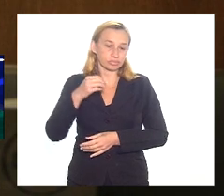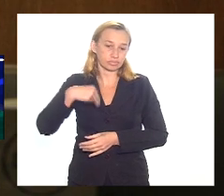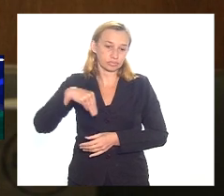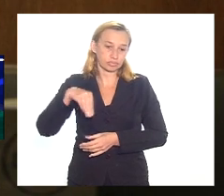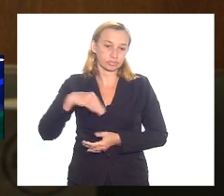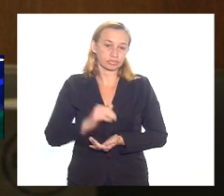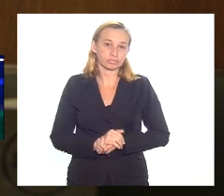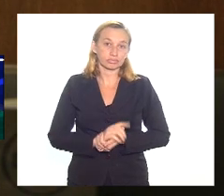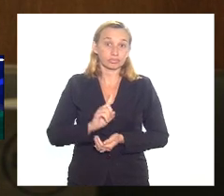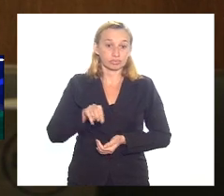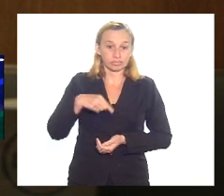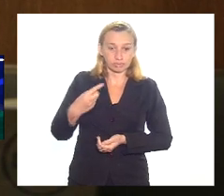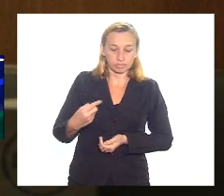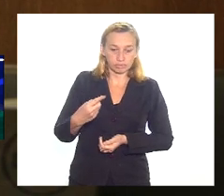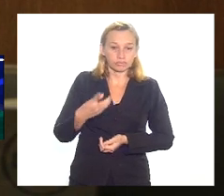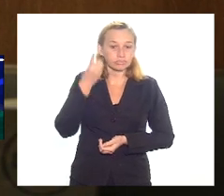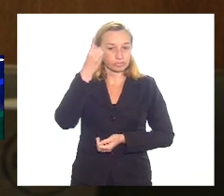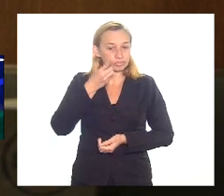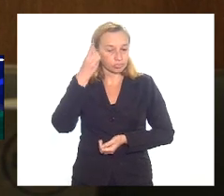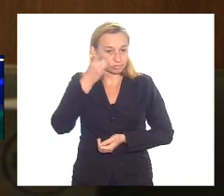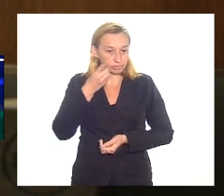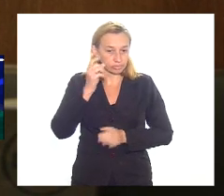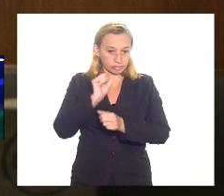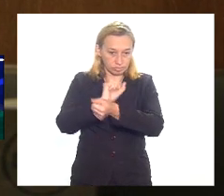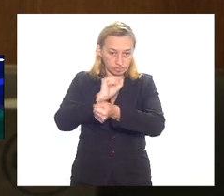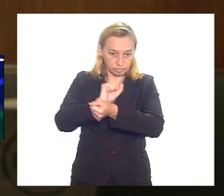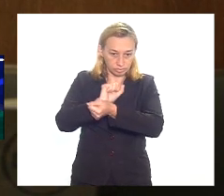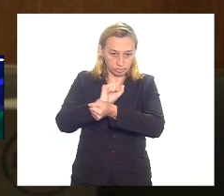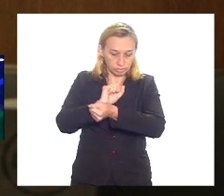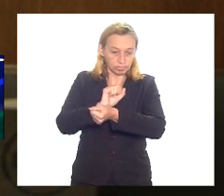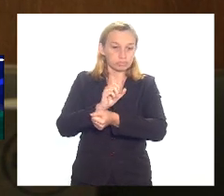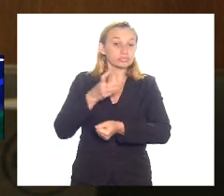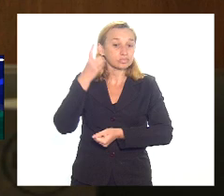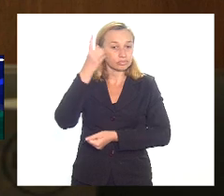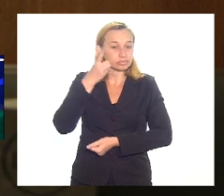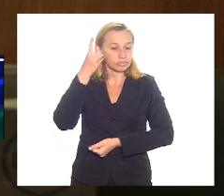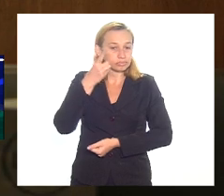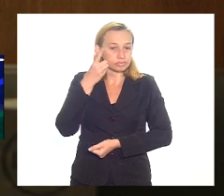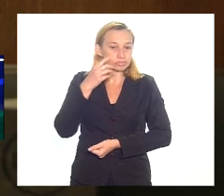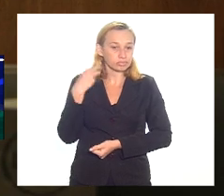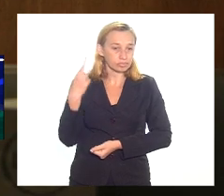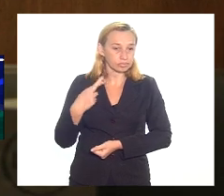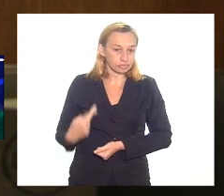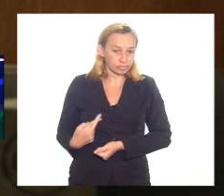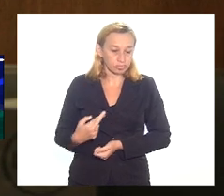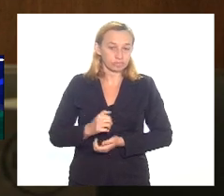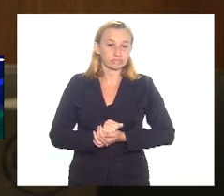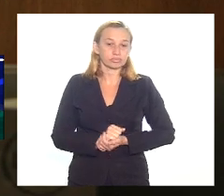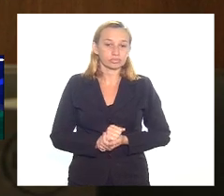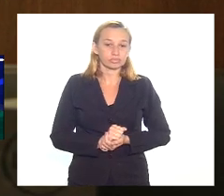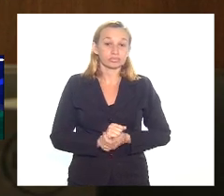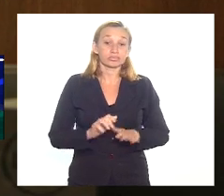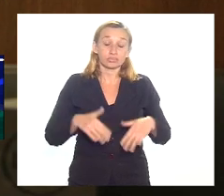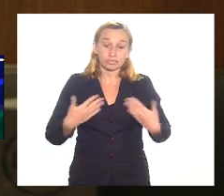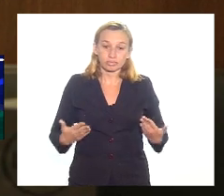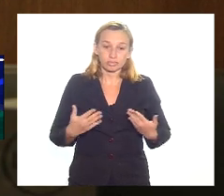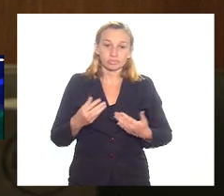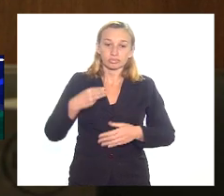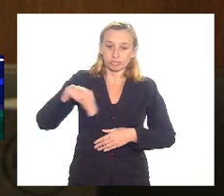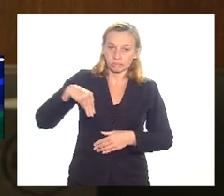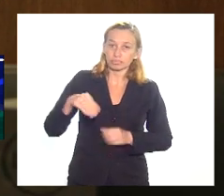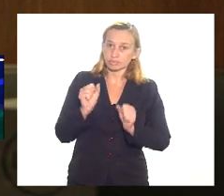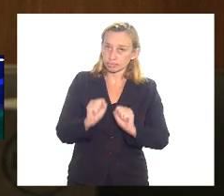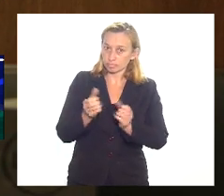E, em seguida, a deputada, um instante, por favor. Em seguida, a deputada Renata. Então, Mink, por